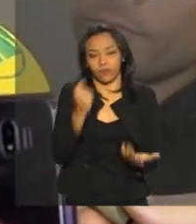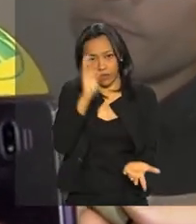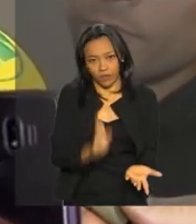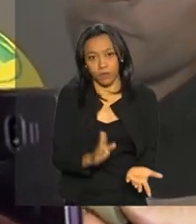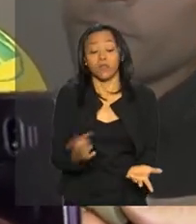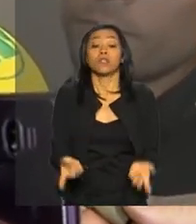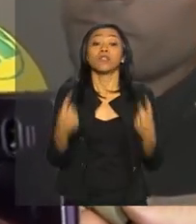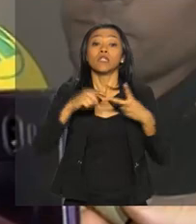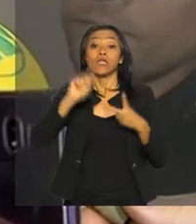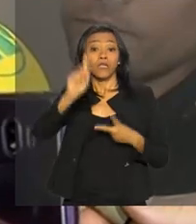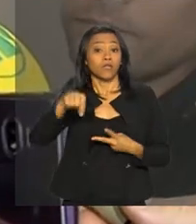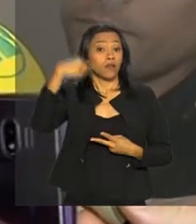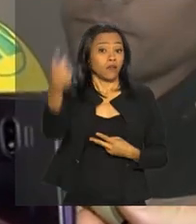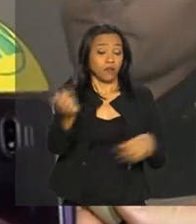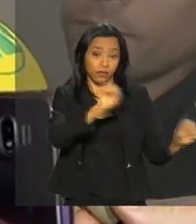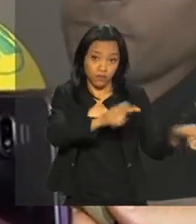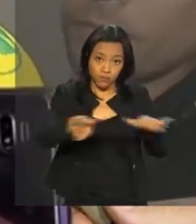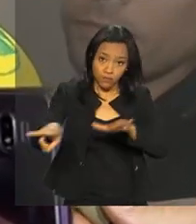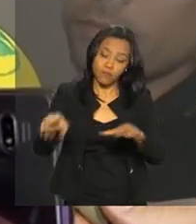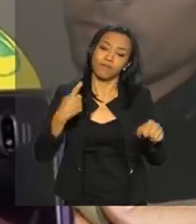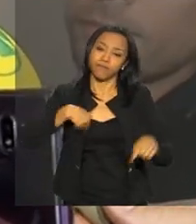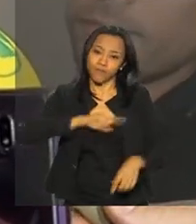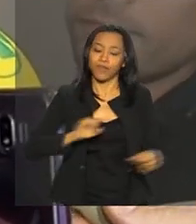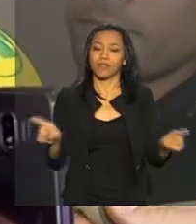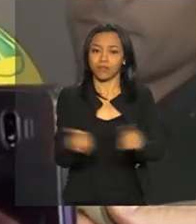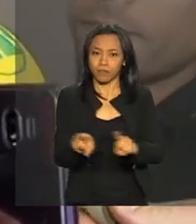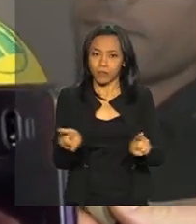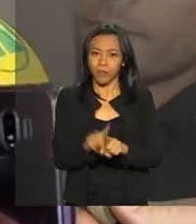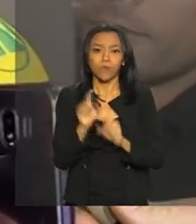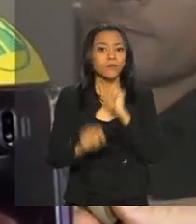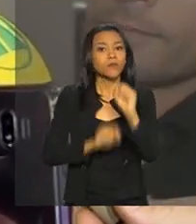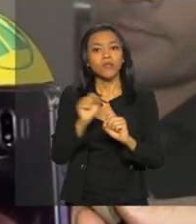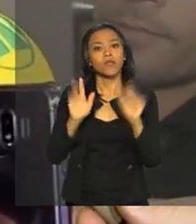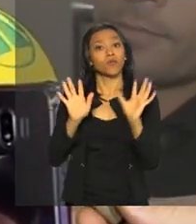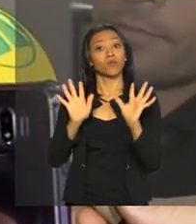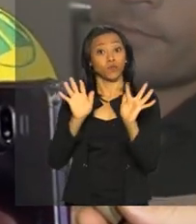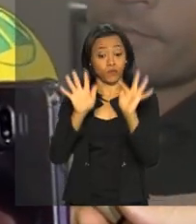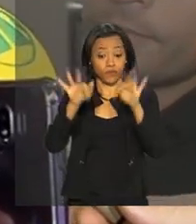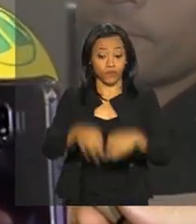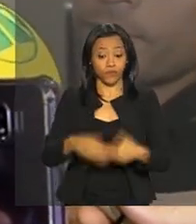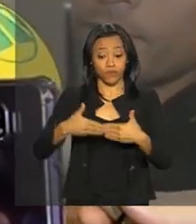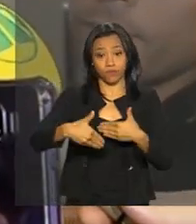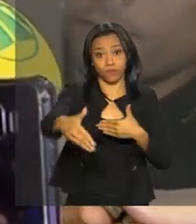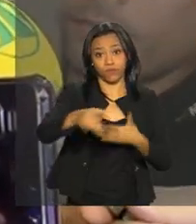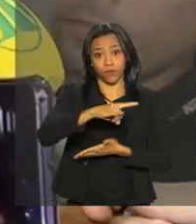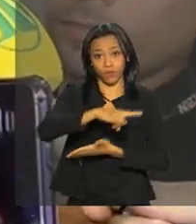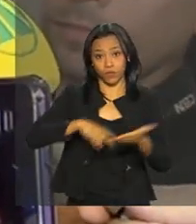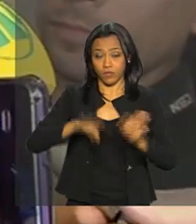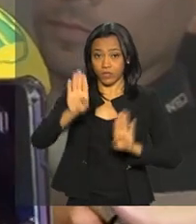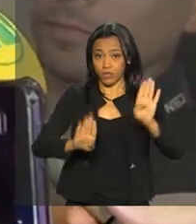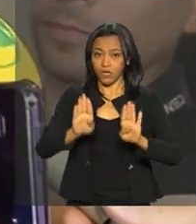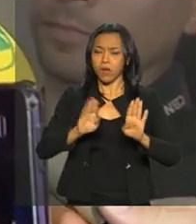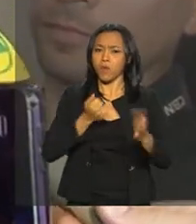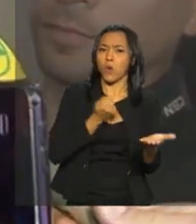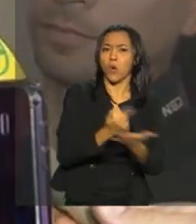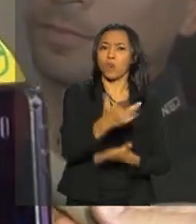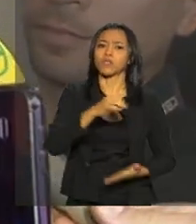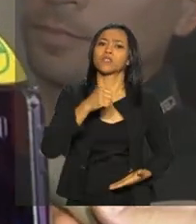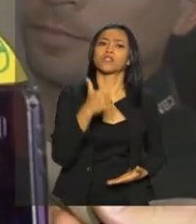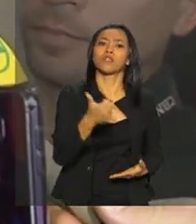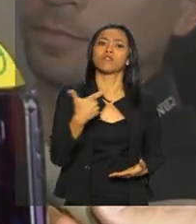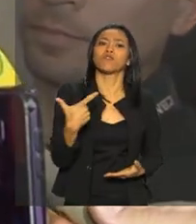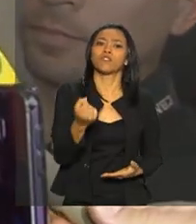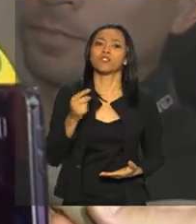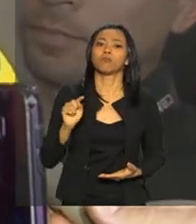na próxima semana nós estaremos também encerrando um processo licitatório para a compra de 120 mil coletes,